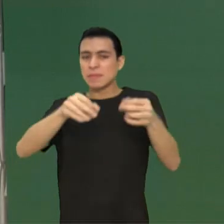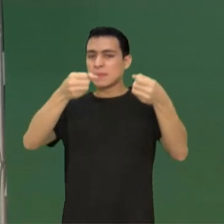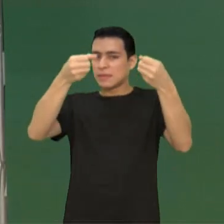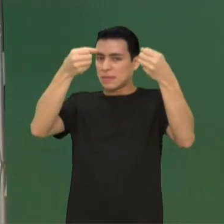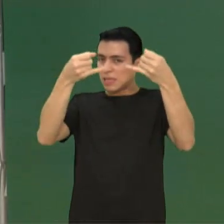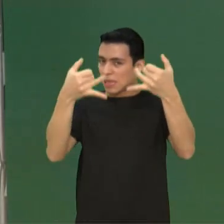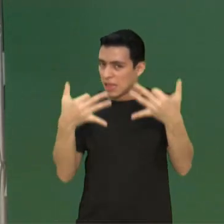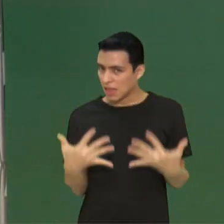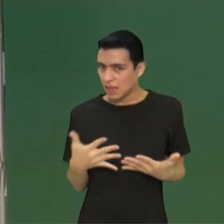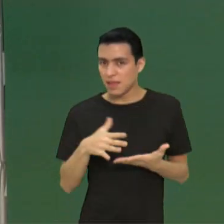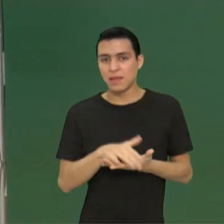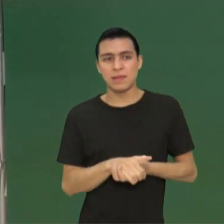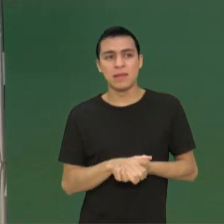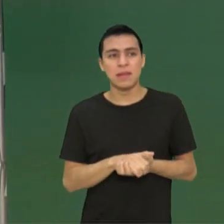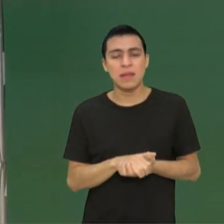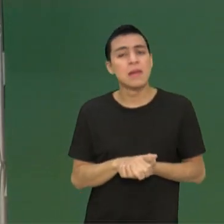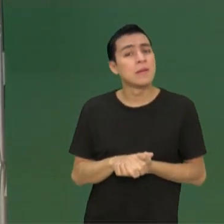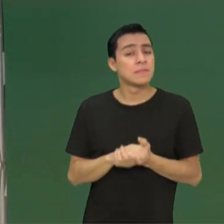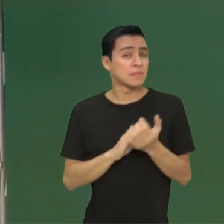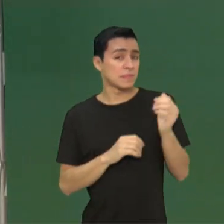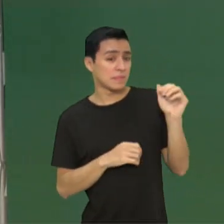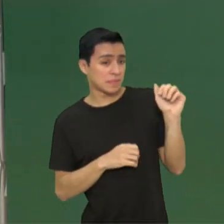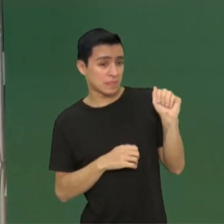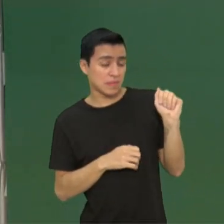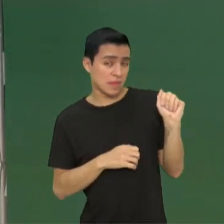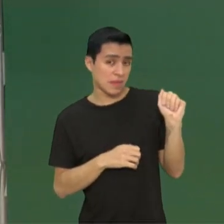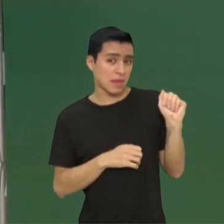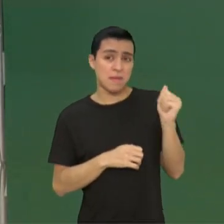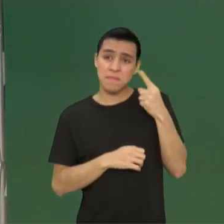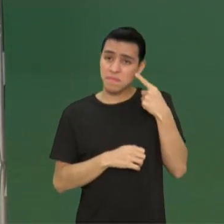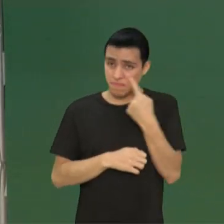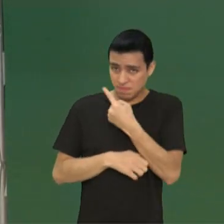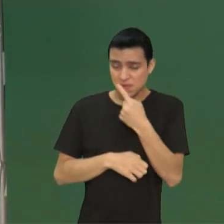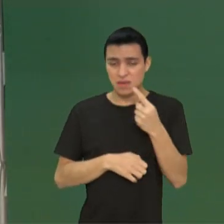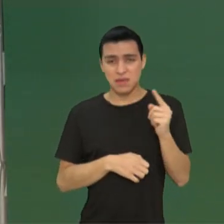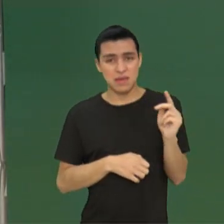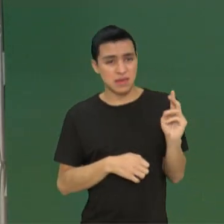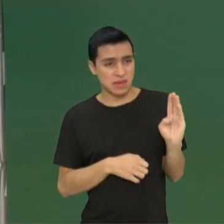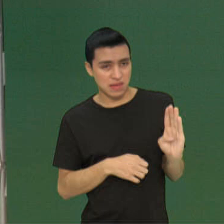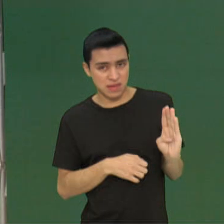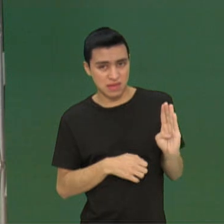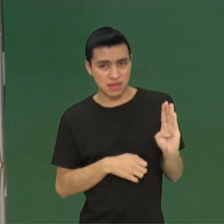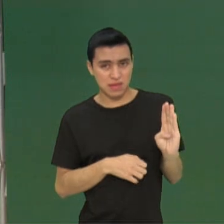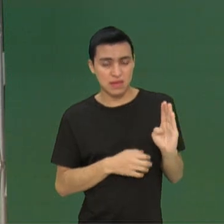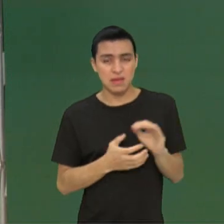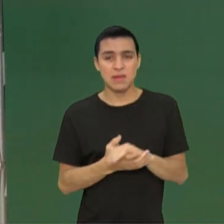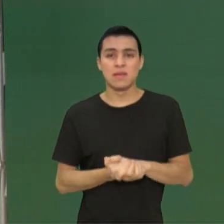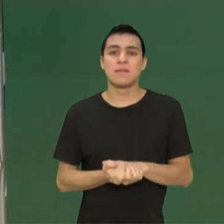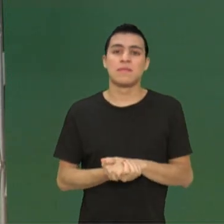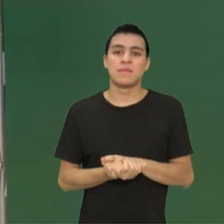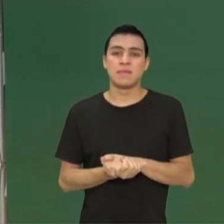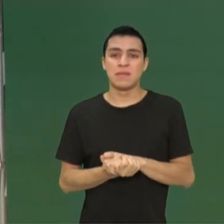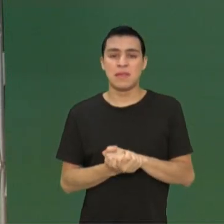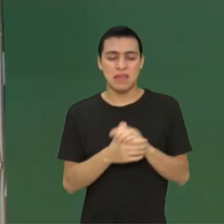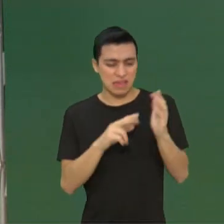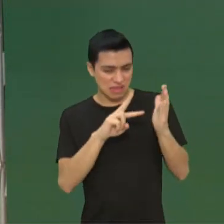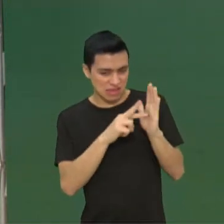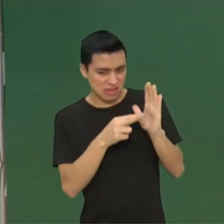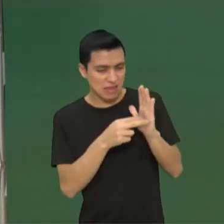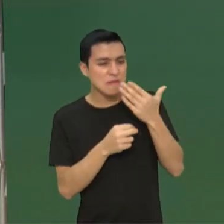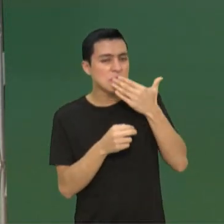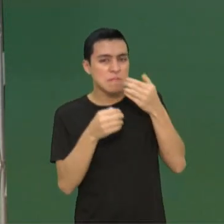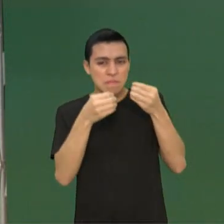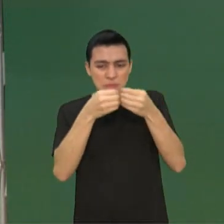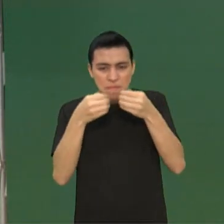Feito? Então, o Golgi, letra A, secreção celular. B, glicosilação, que é fixar